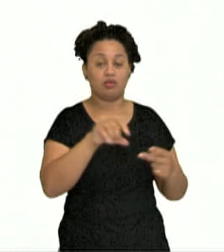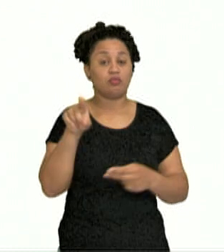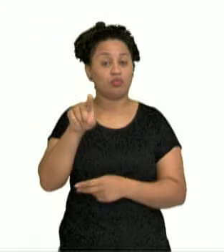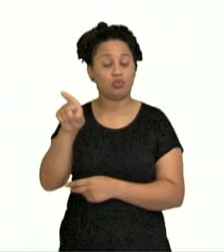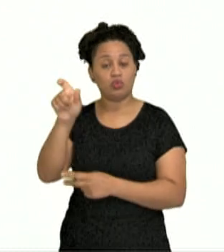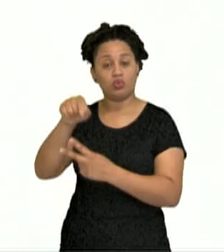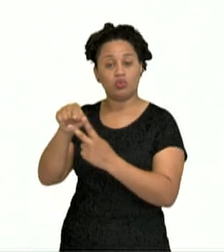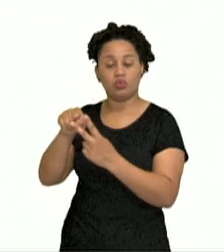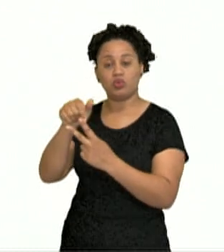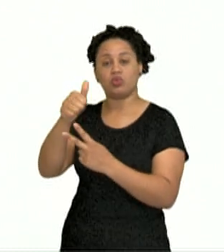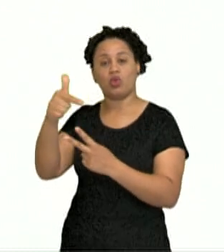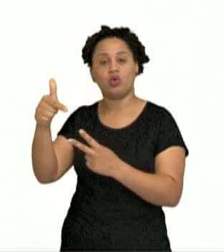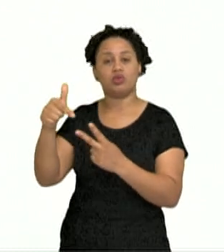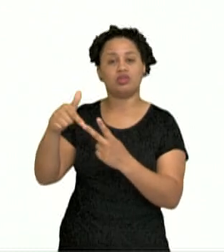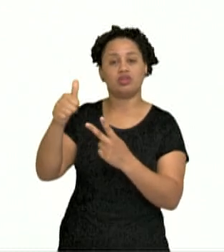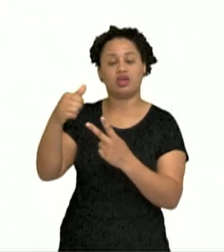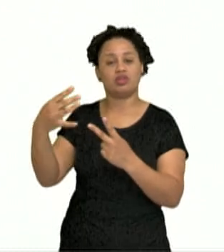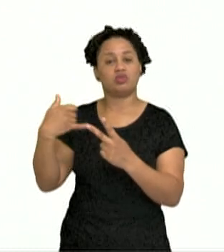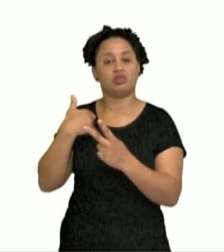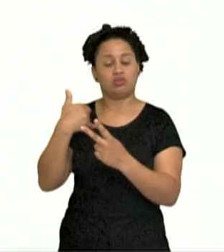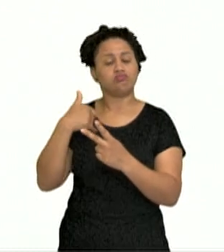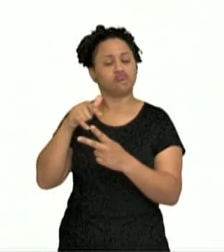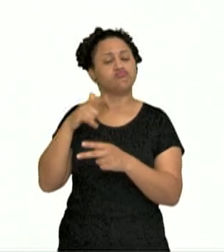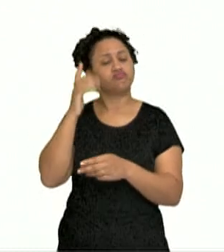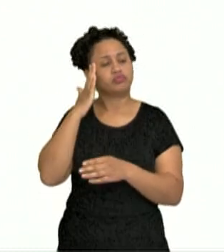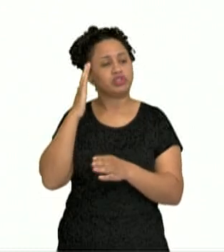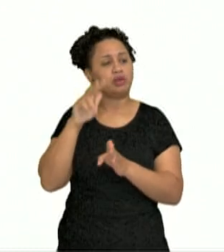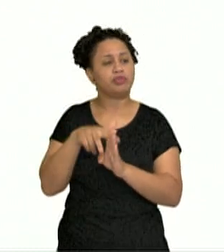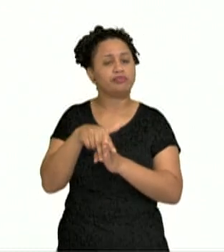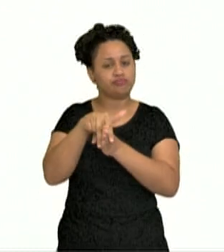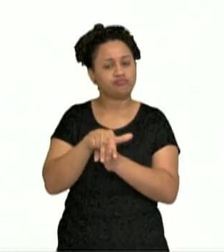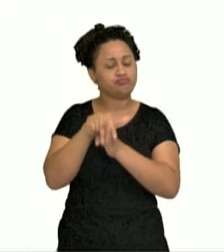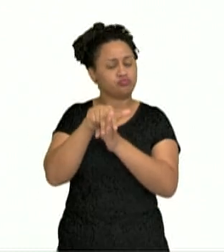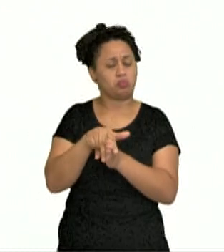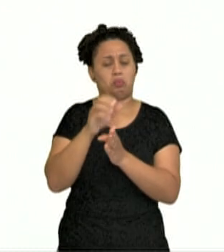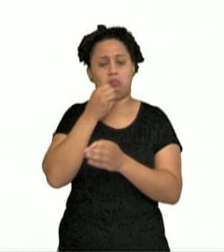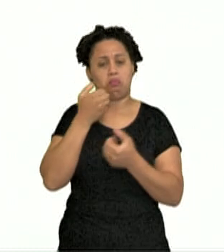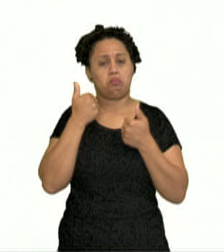valentes, montavam muito bem e sabiam nadar.